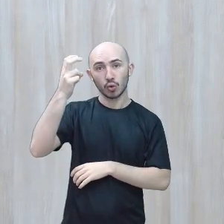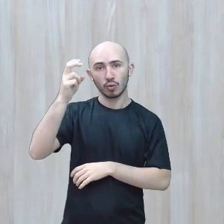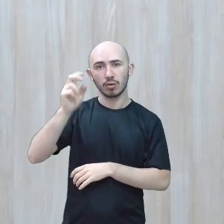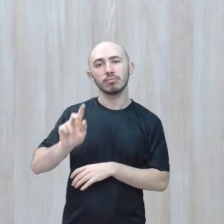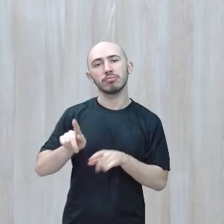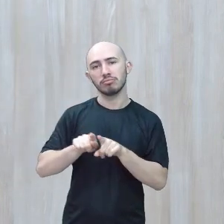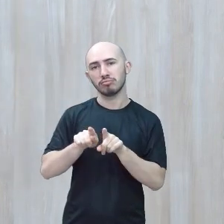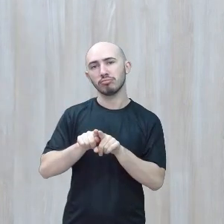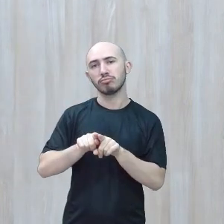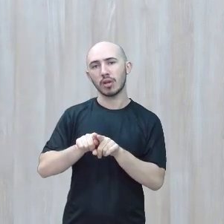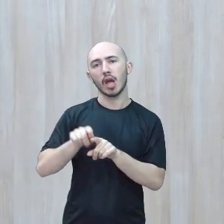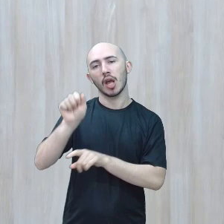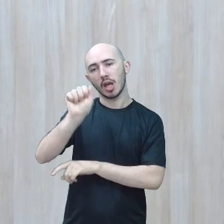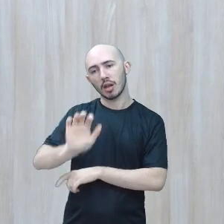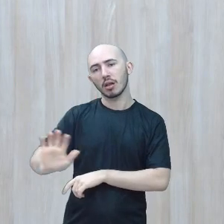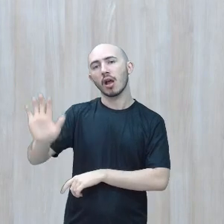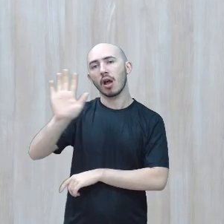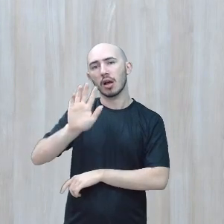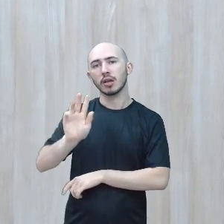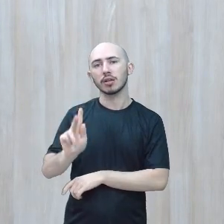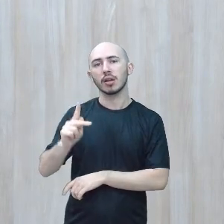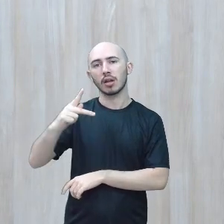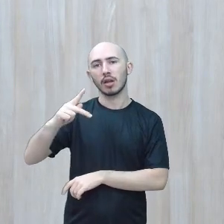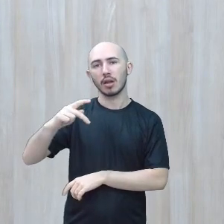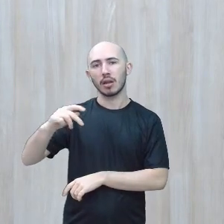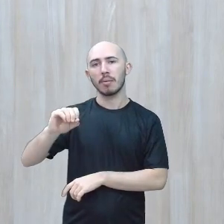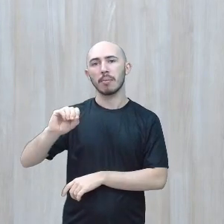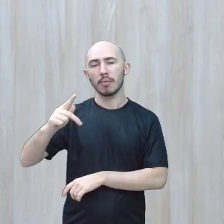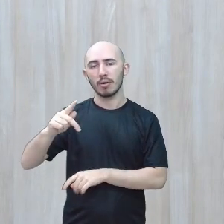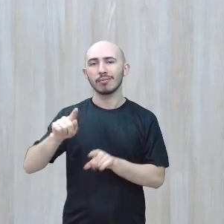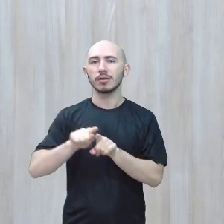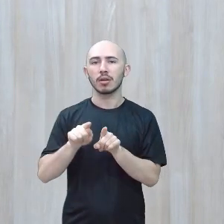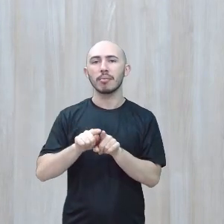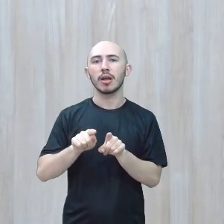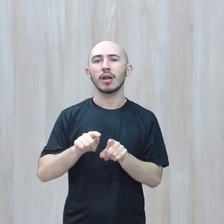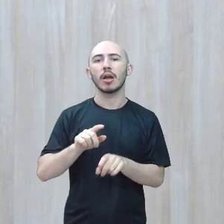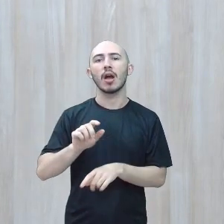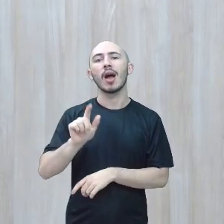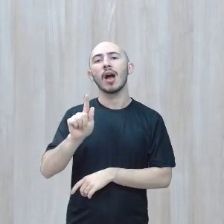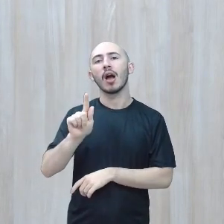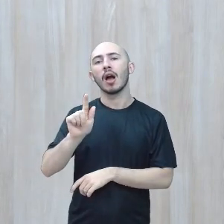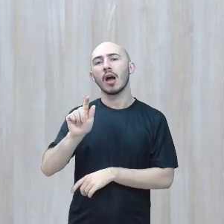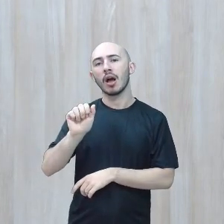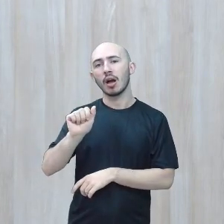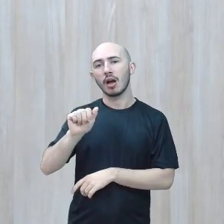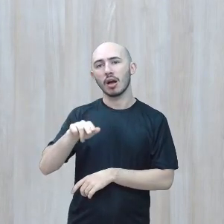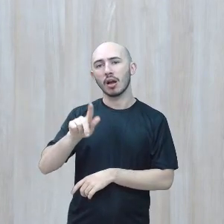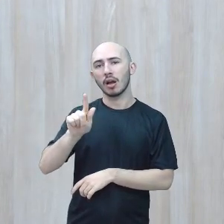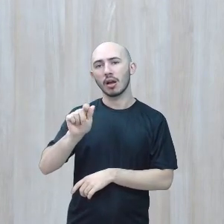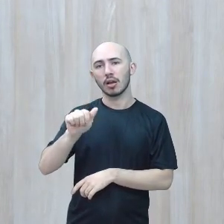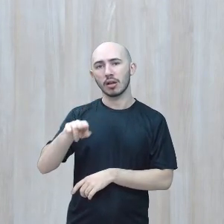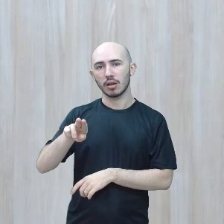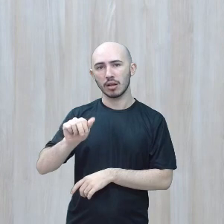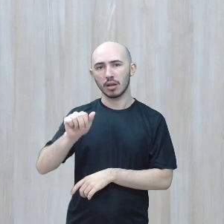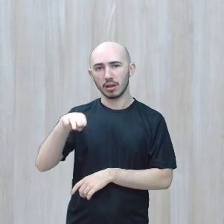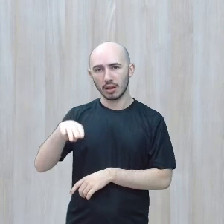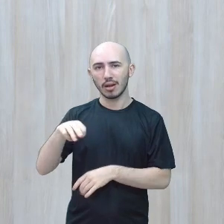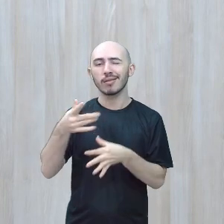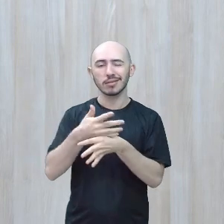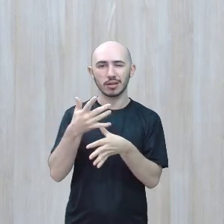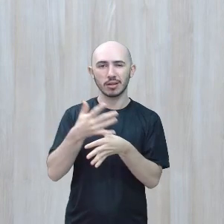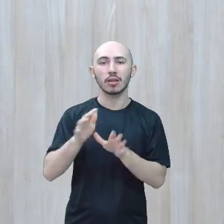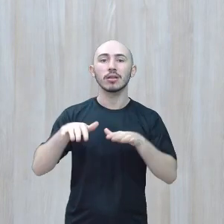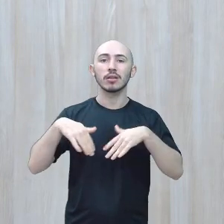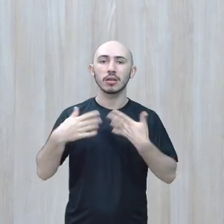da Coreia asiática, né? Inclusive Gangnam, aquela cidadezinha de Gangnam Style, de Psy, é a cidade onde se